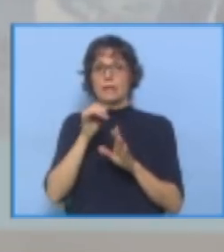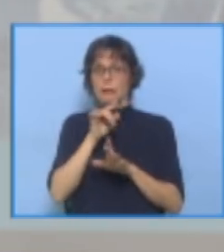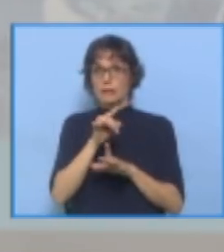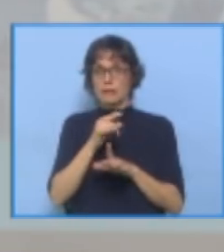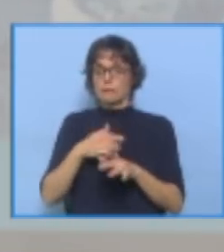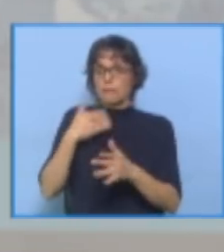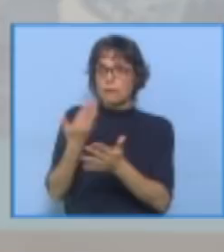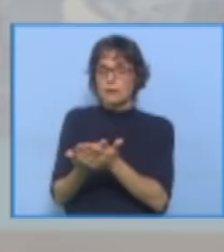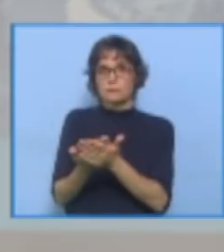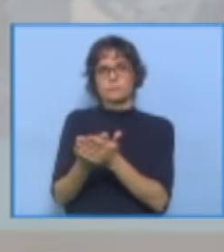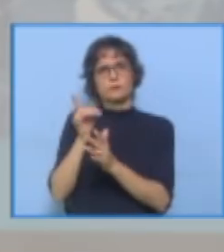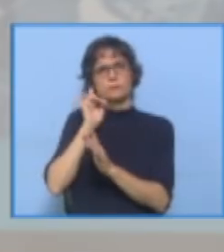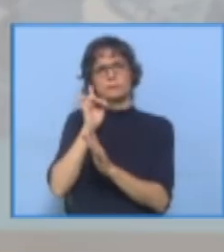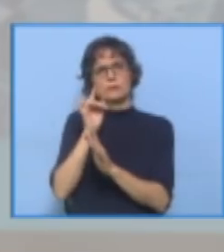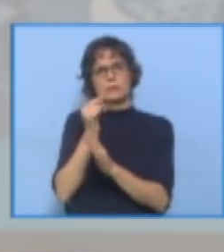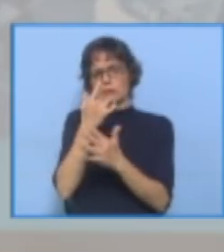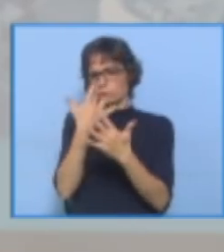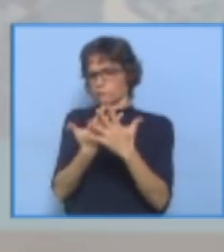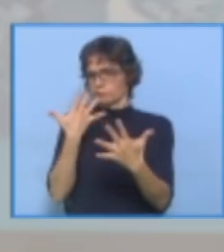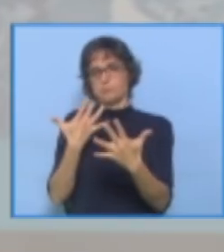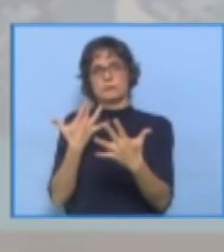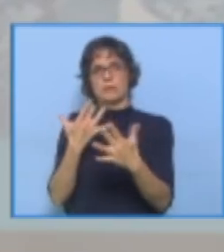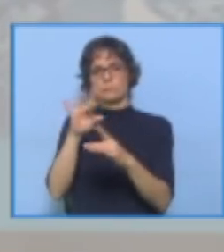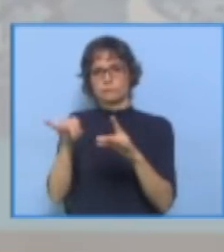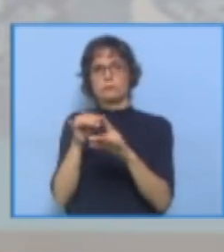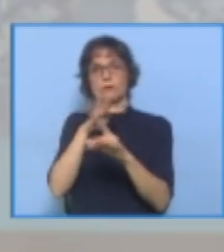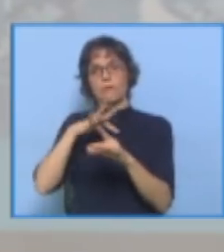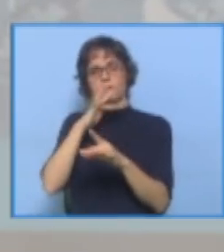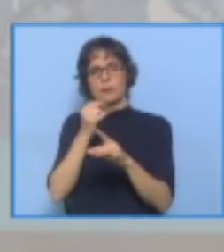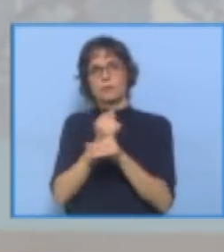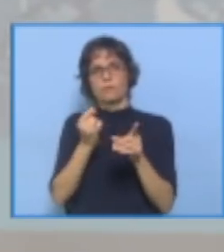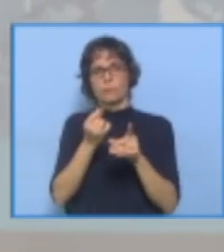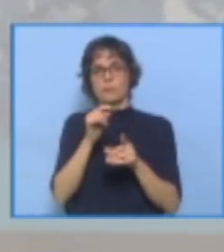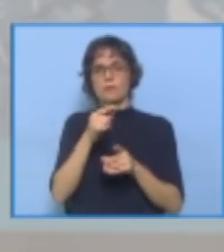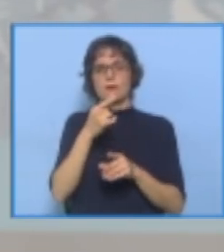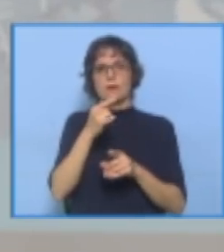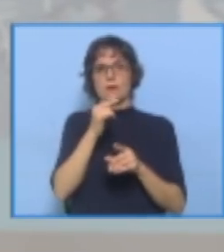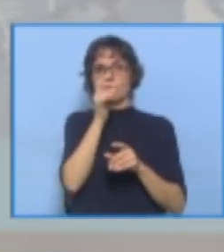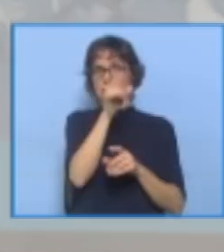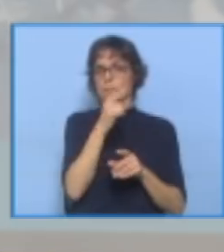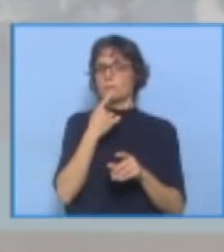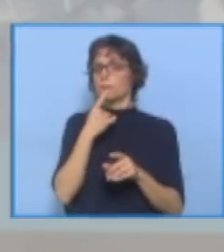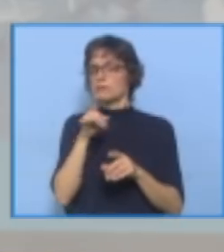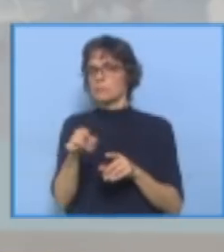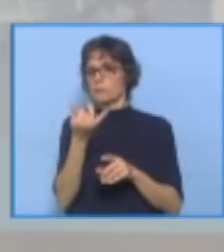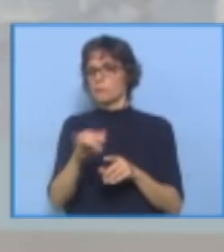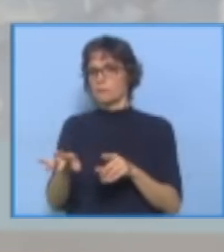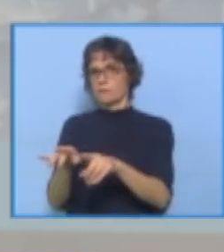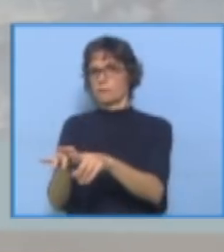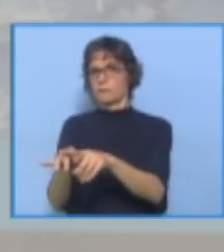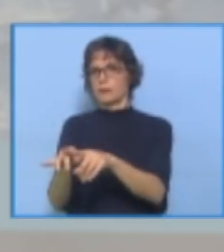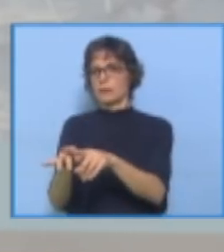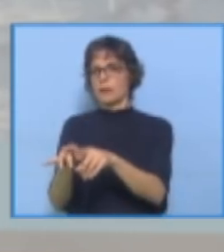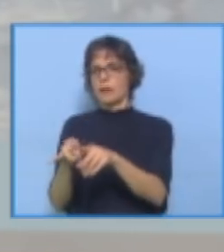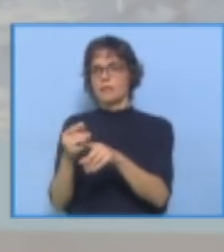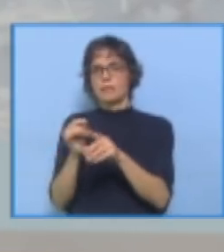dar, ele e a mulher, uma importância extraordinária dentro da família, porque percebeu que ela se tinha tornado sinal de qualquer coisa de